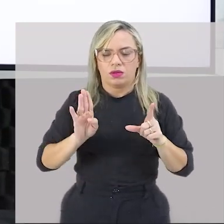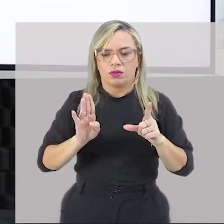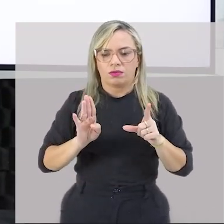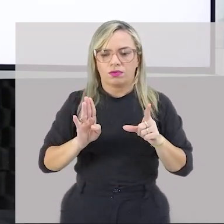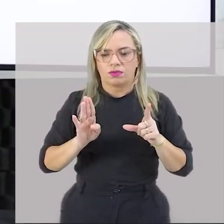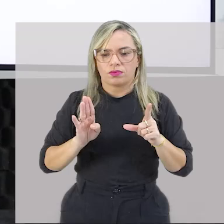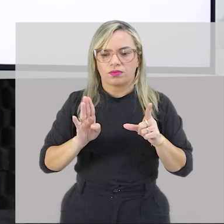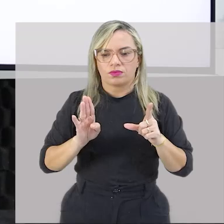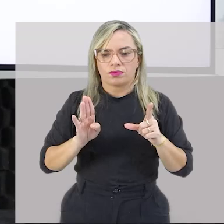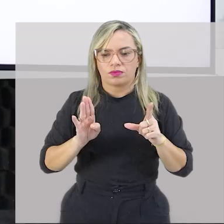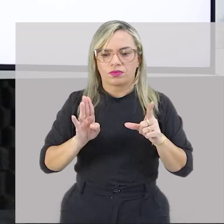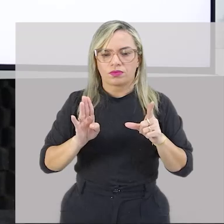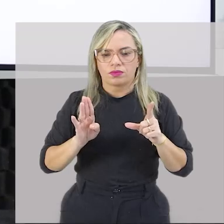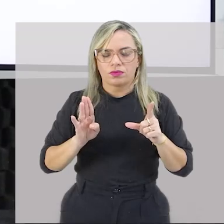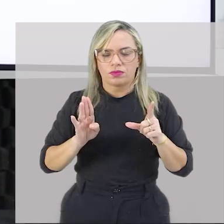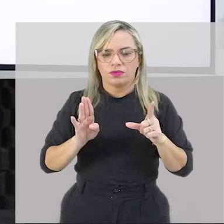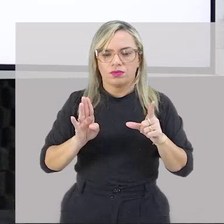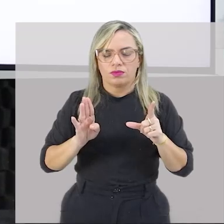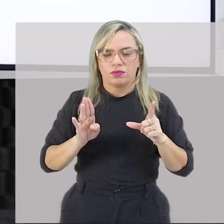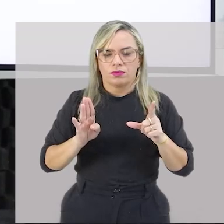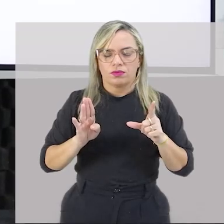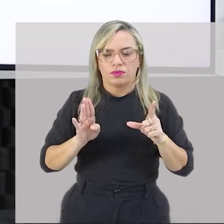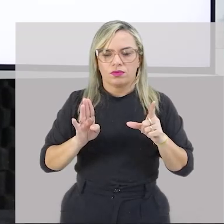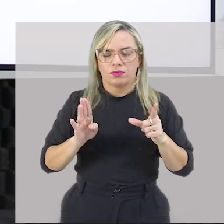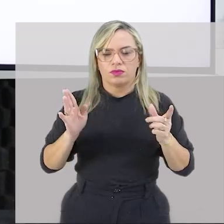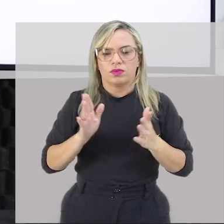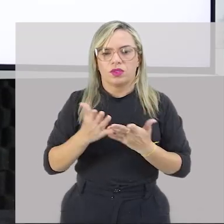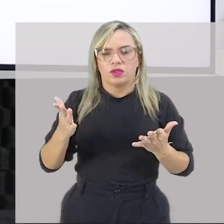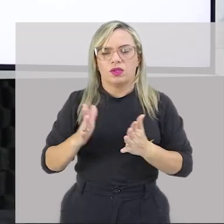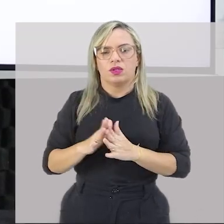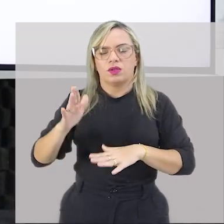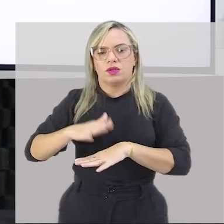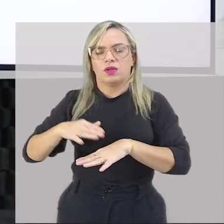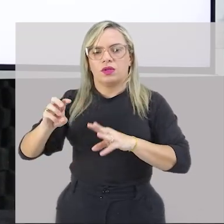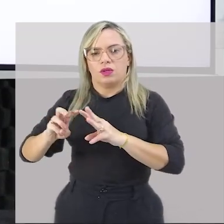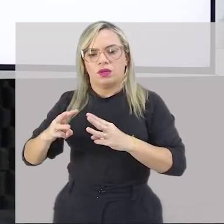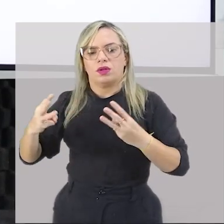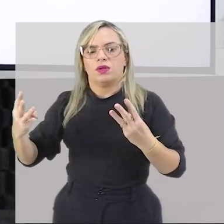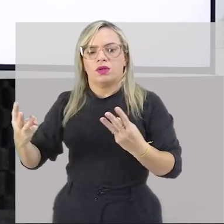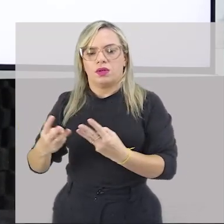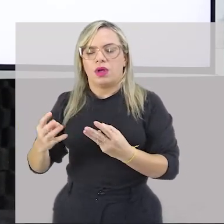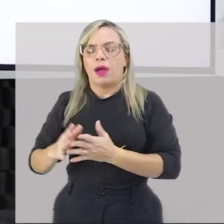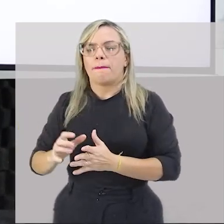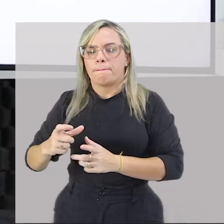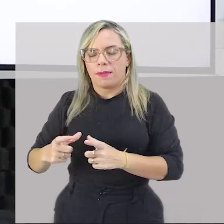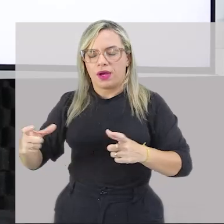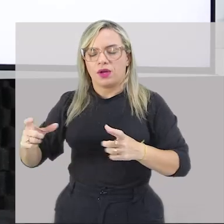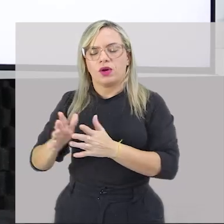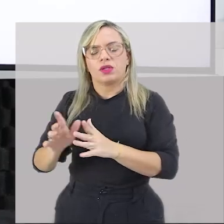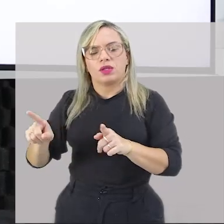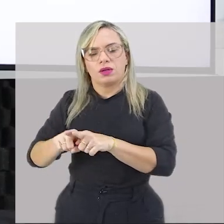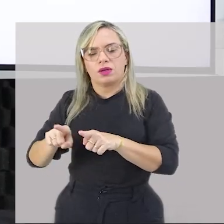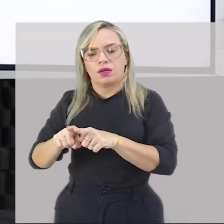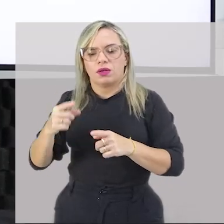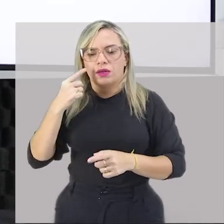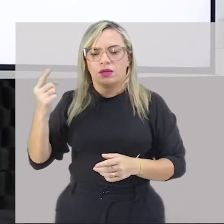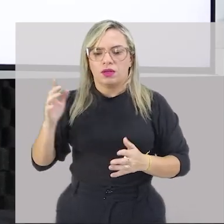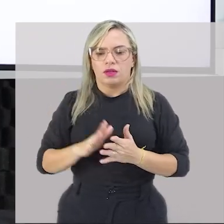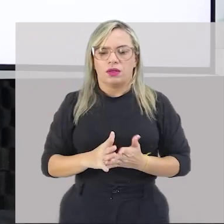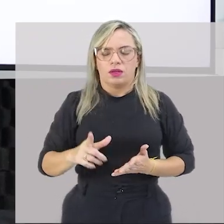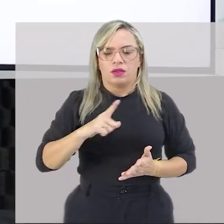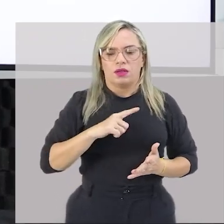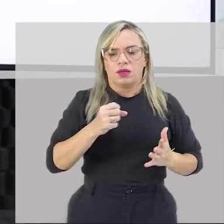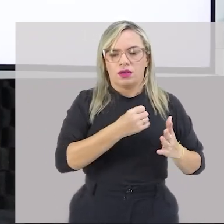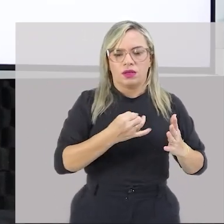Estão sujeitas à mesma força resultante? não. A de maior massa, mais força. De menor massa, menos força. Tem a mesma quantidade de